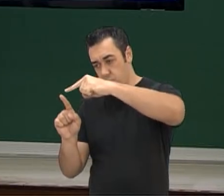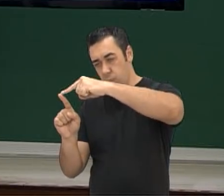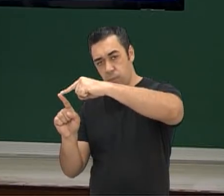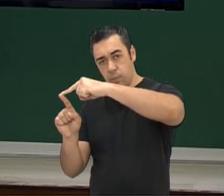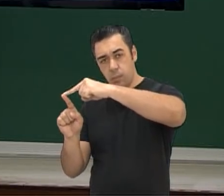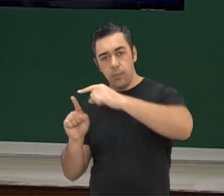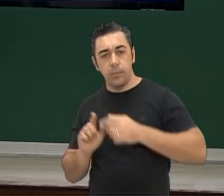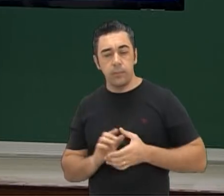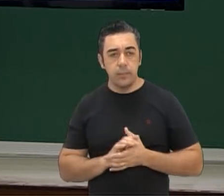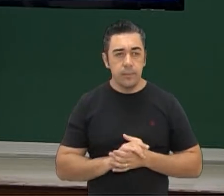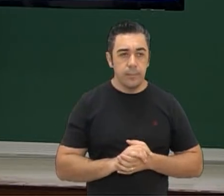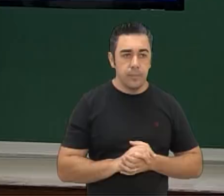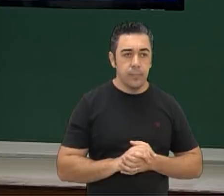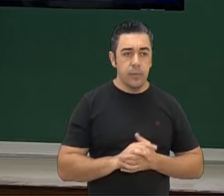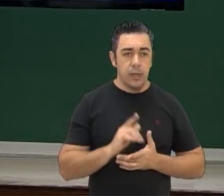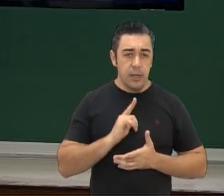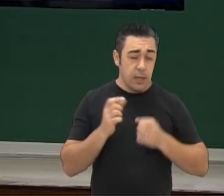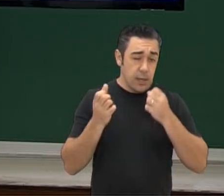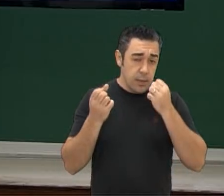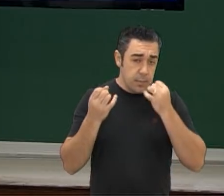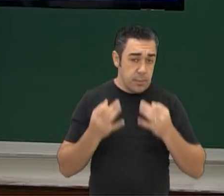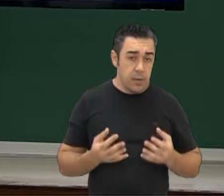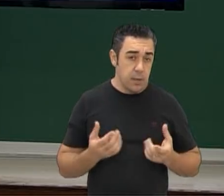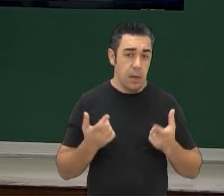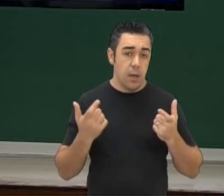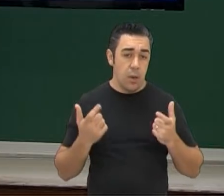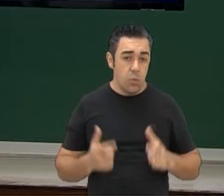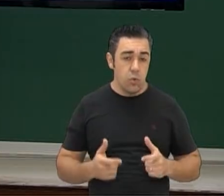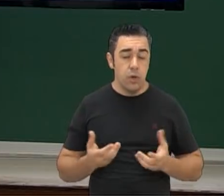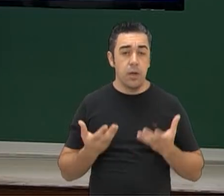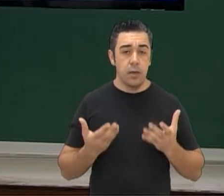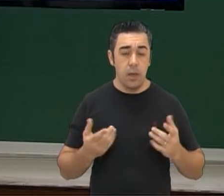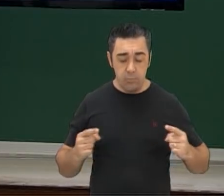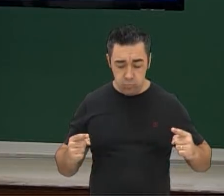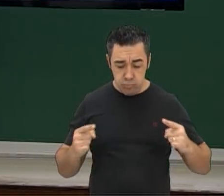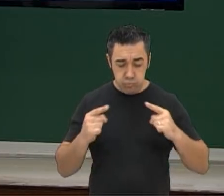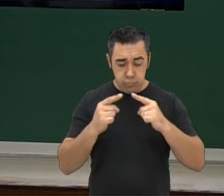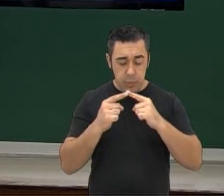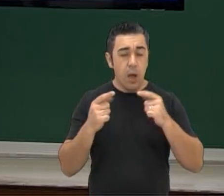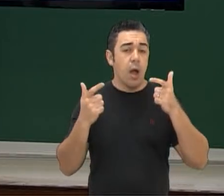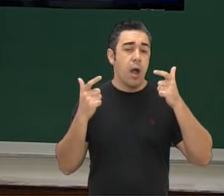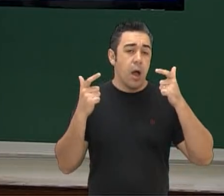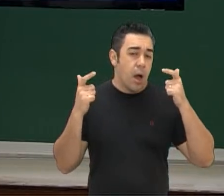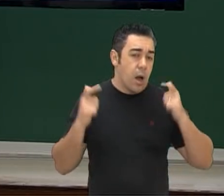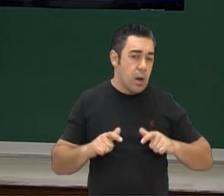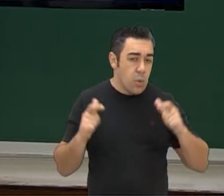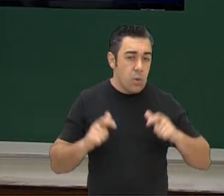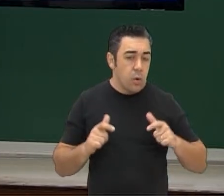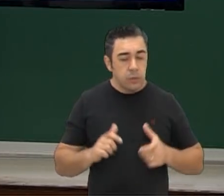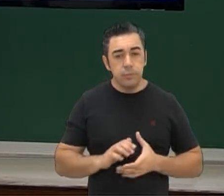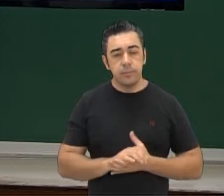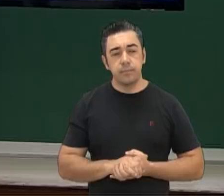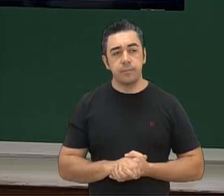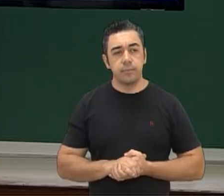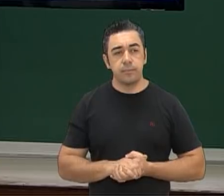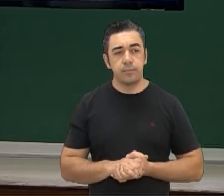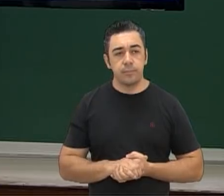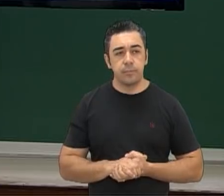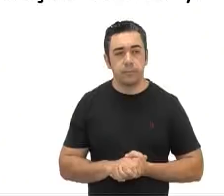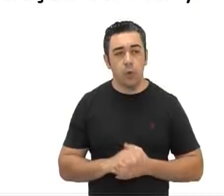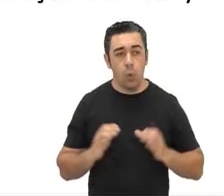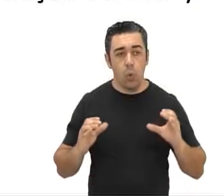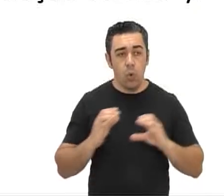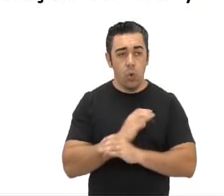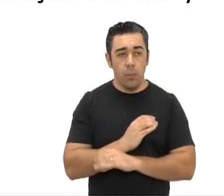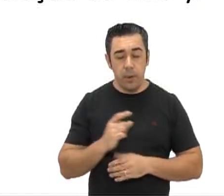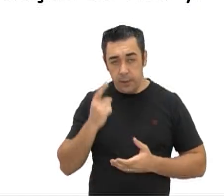passa aqui os pontos, que ele quer os pares ordenados, que é os pontos que vão completar a figura. Para completar